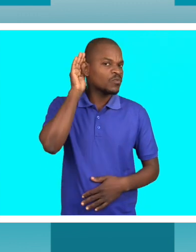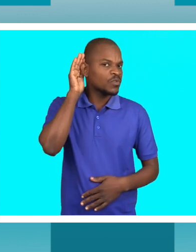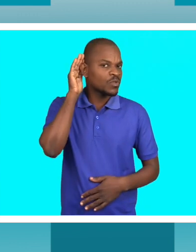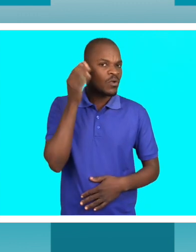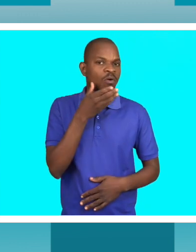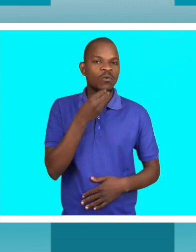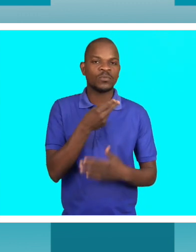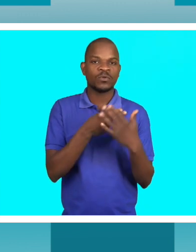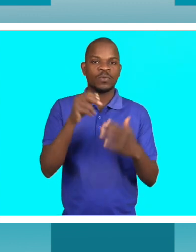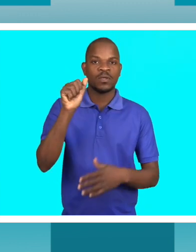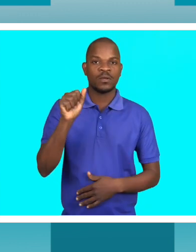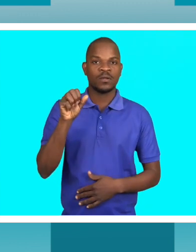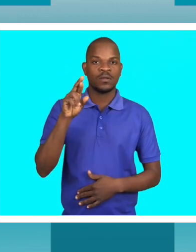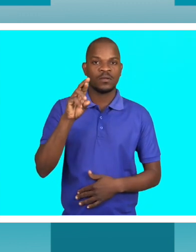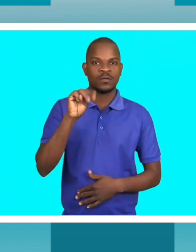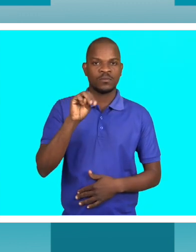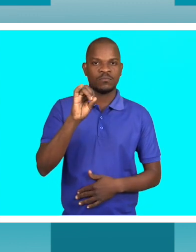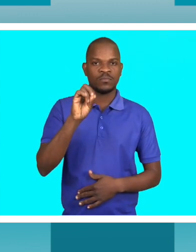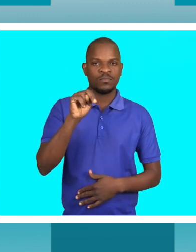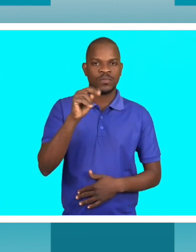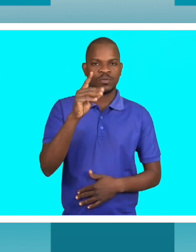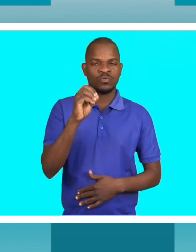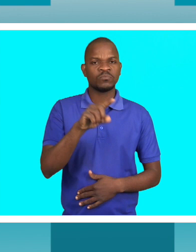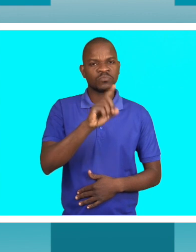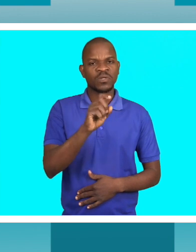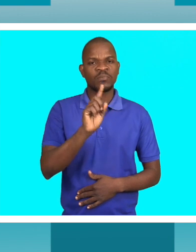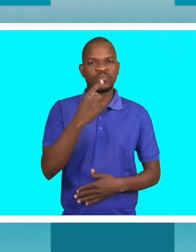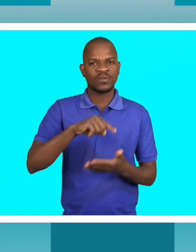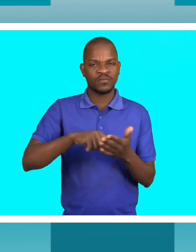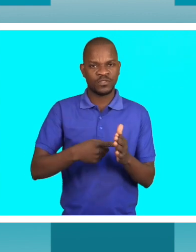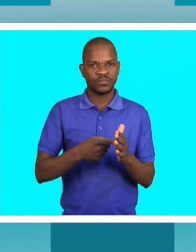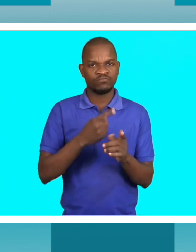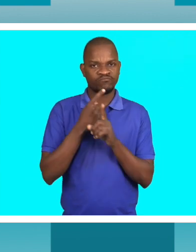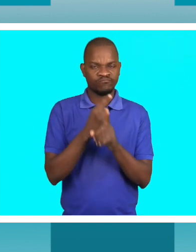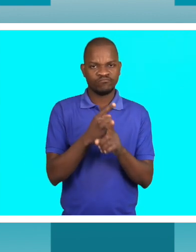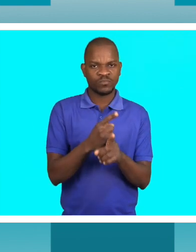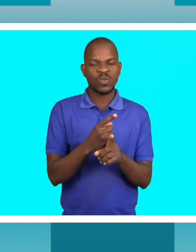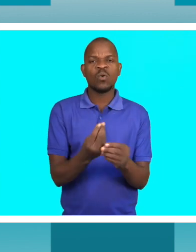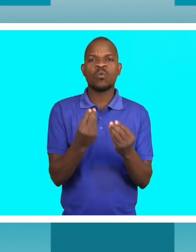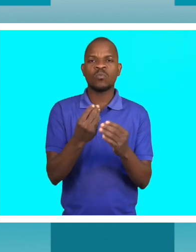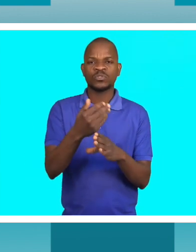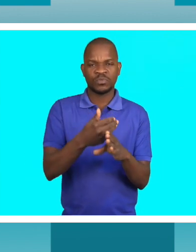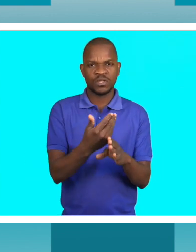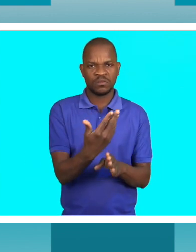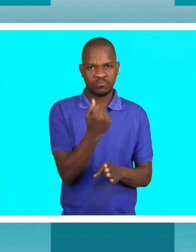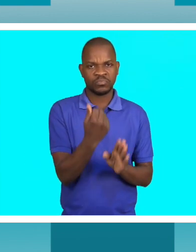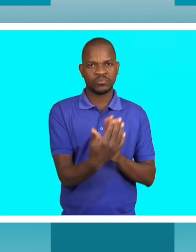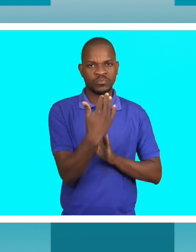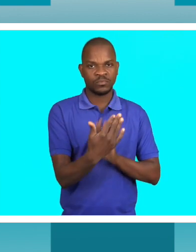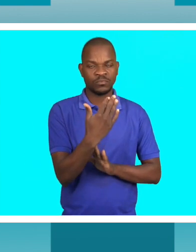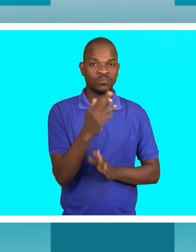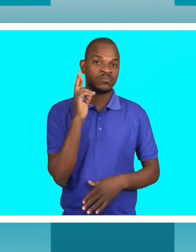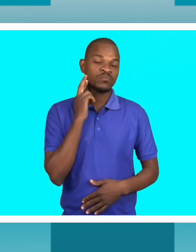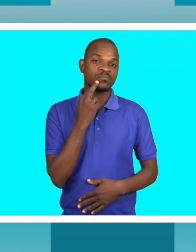contas-me um pouco, é a sua primeira vez a participar nesta edição, aliás todos os atletas é a primeira vez, como que foi a experiência?